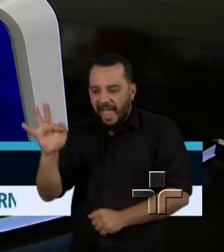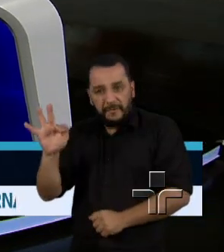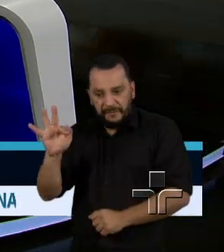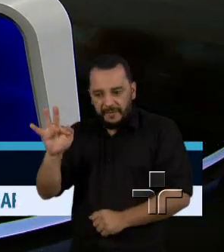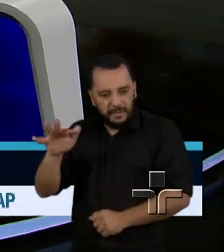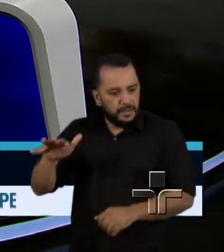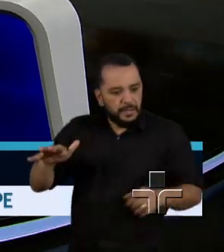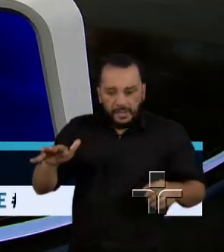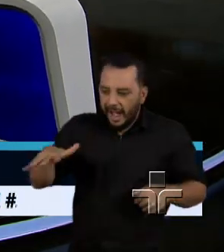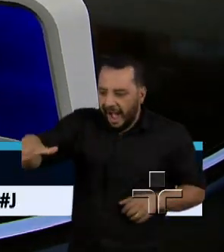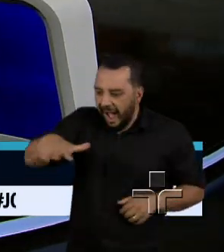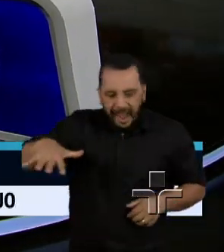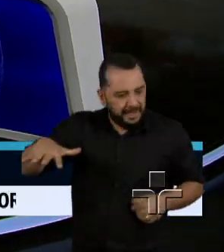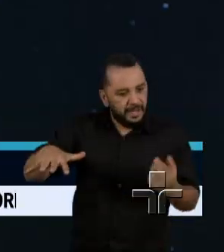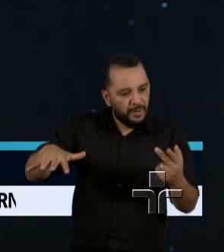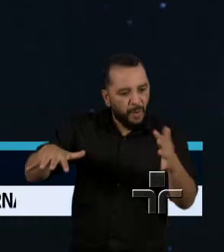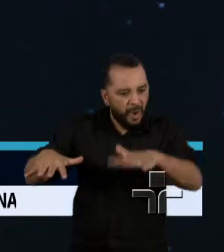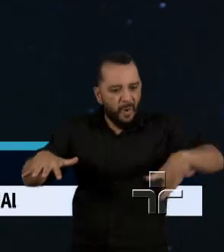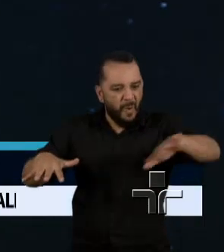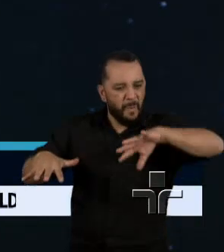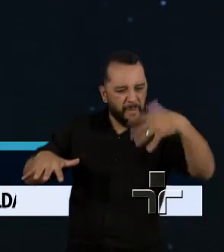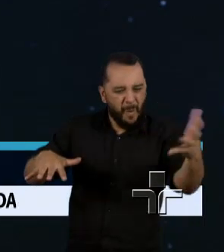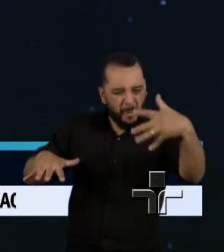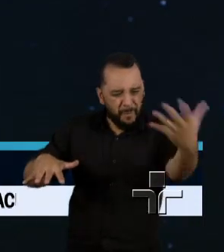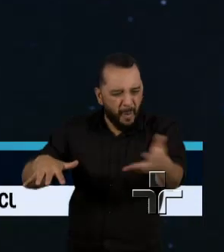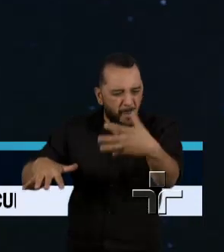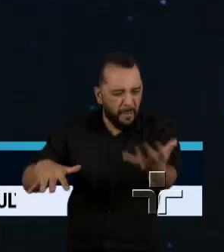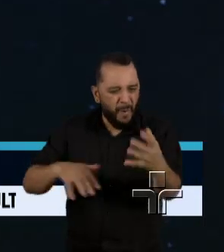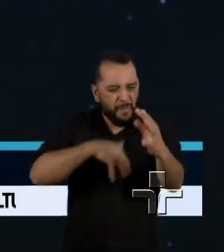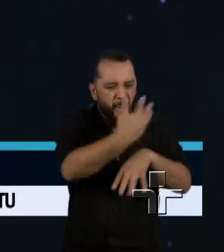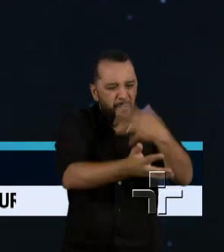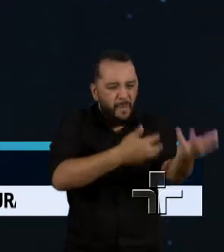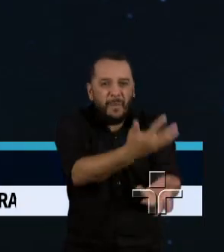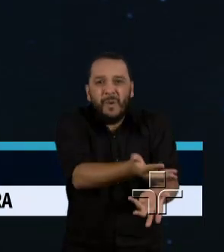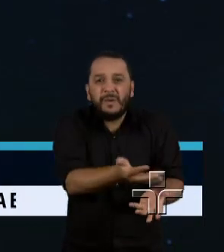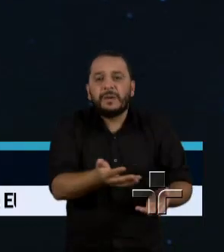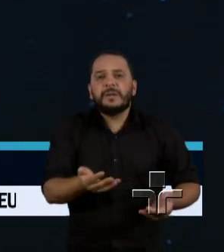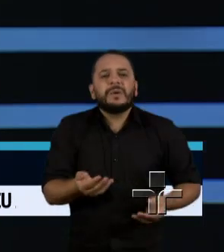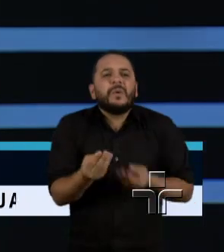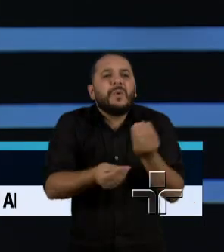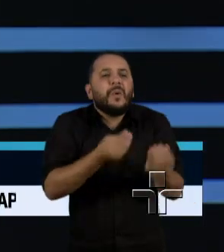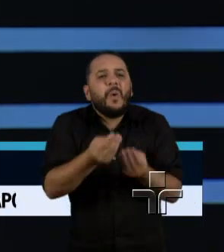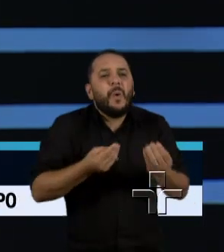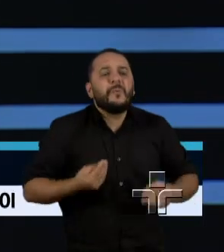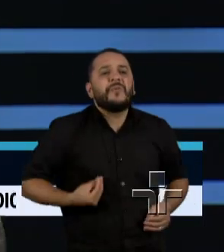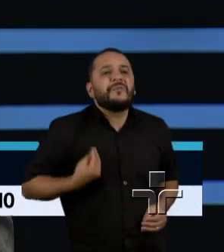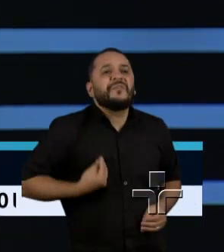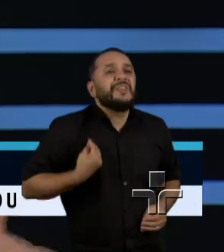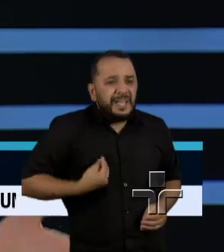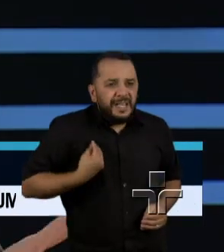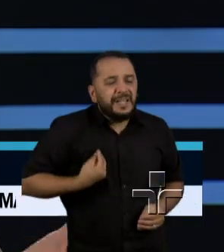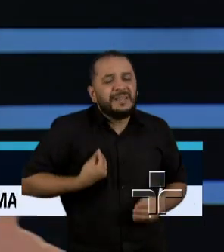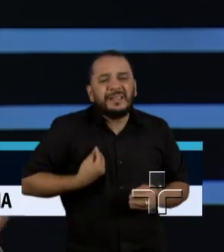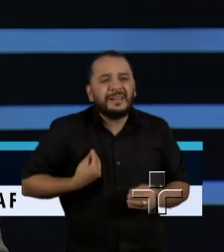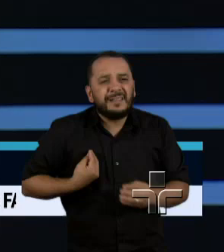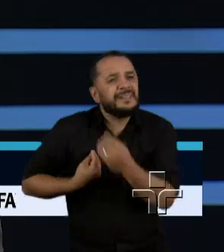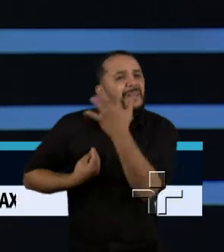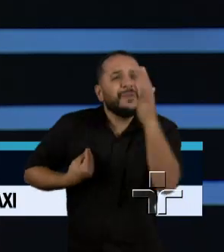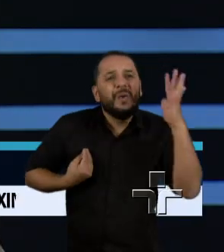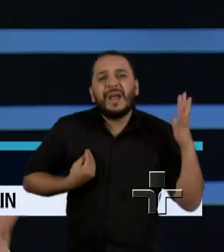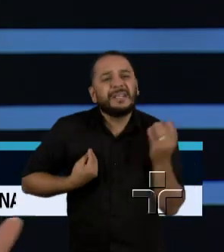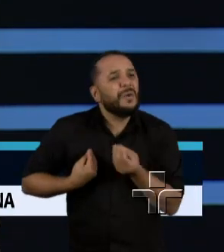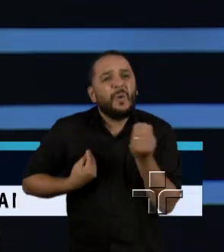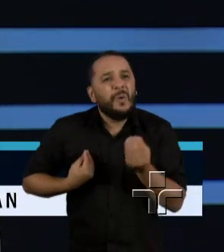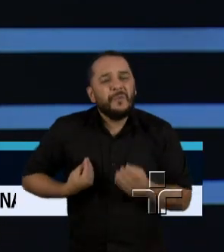Mara, qual o potencial econômico da biodiversidade das nossas florestas tropicais? É enorme. É enorme. Eu entrevistei o ministro da